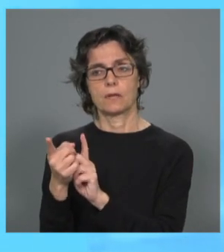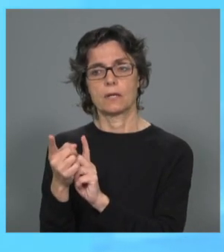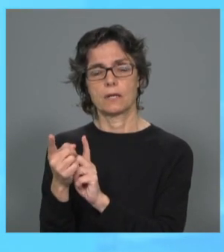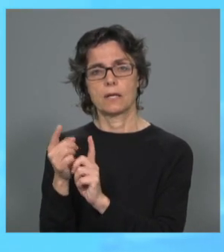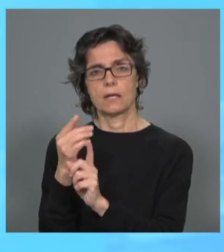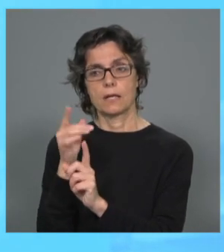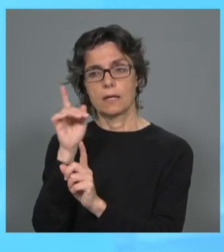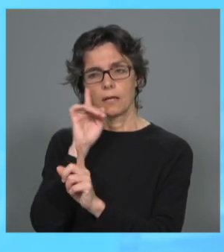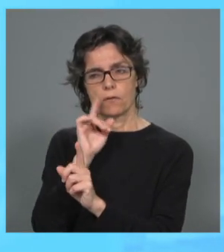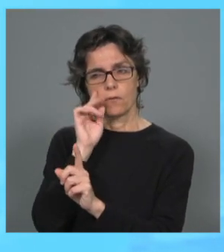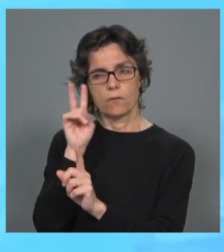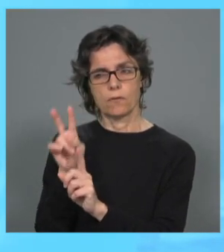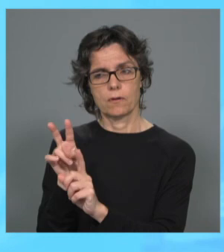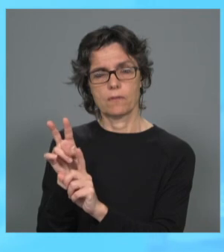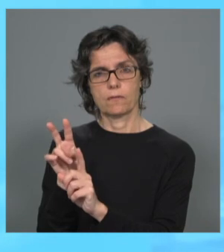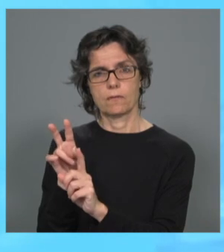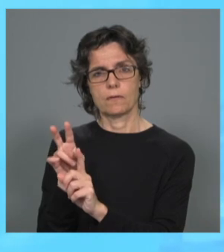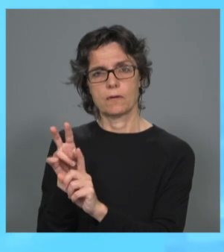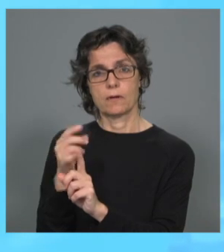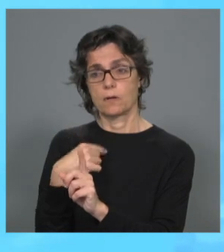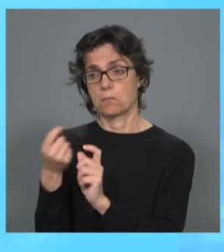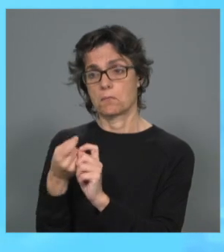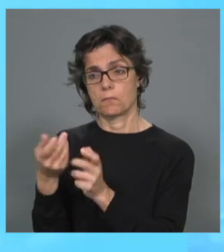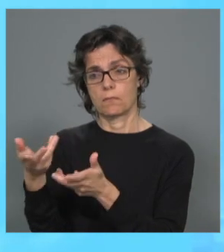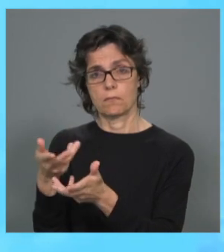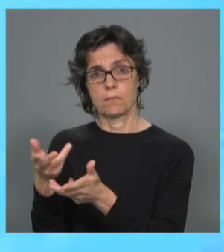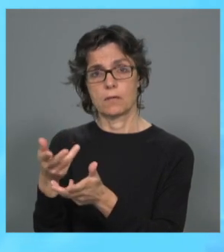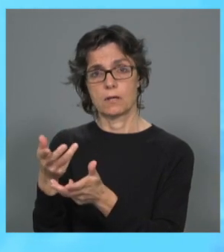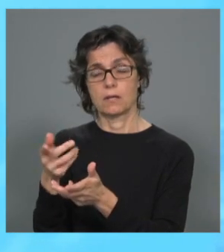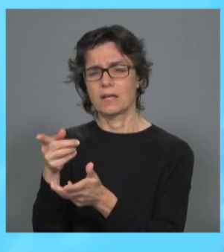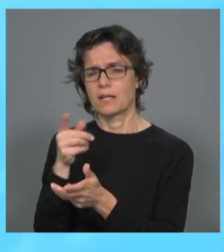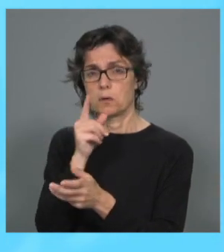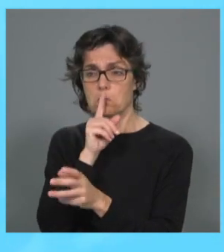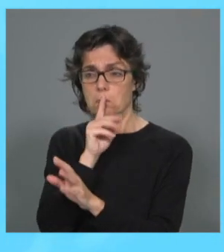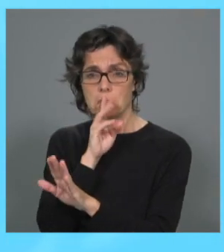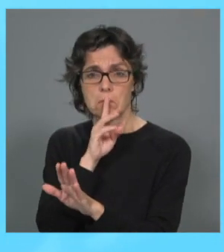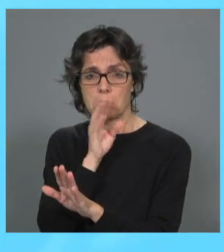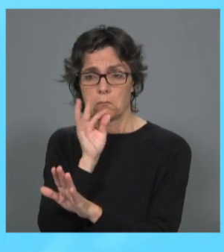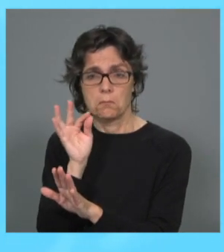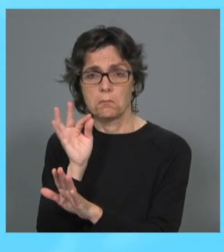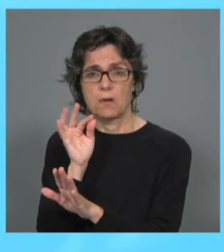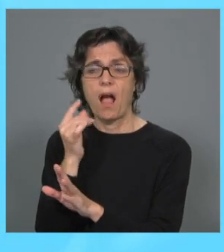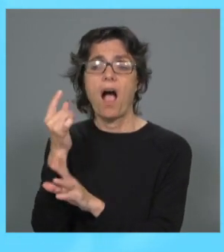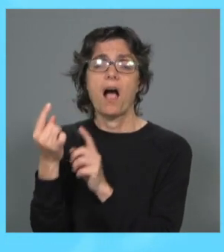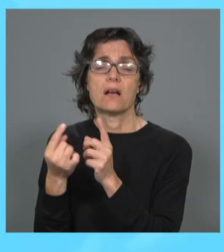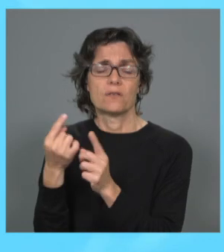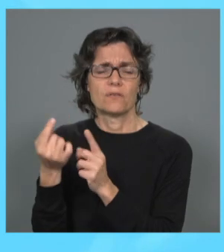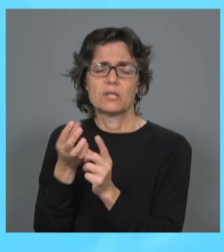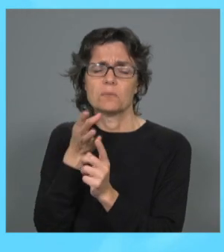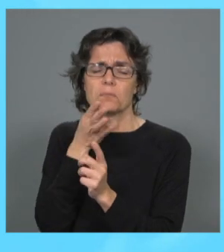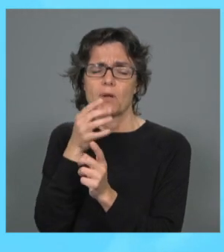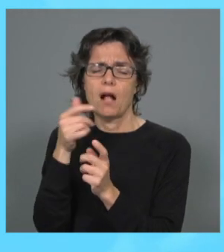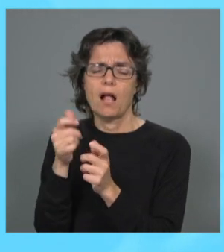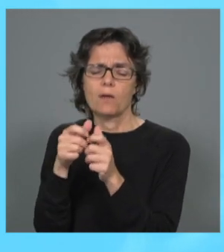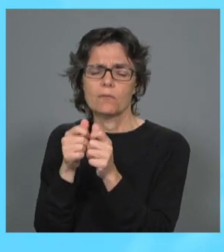mulher. Mesmo estando, a maior parte das vezes não dizia nenhuma palavra, há uma palavra ou outra que dizia quer rezar,